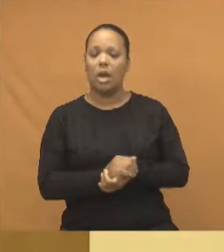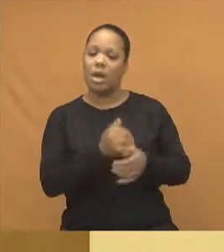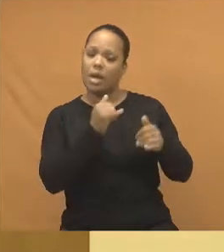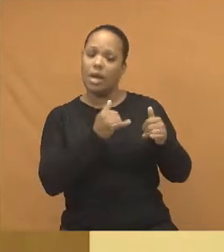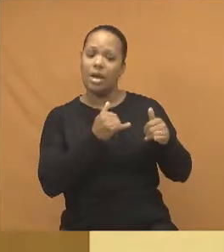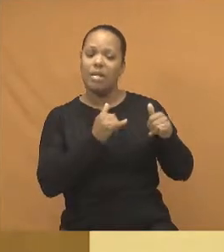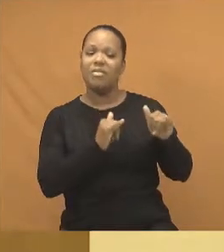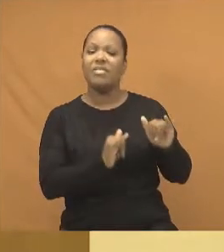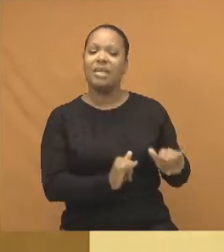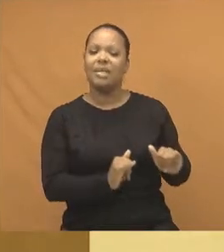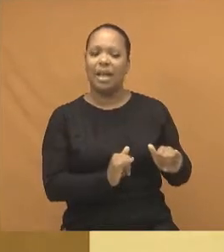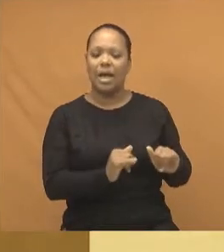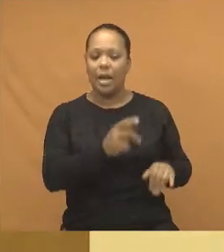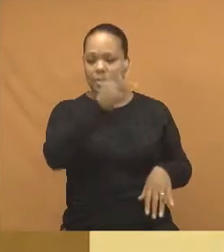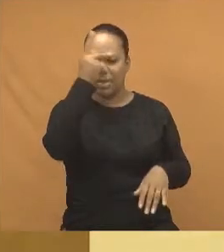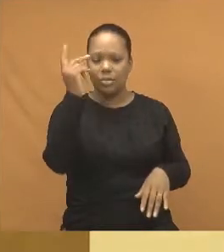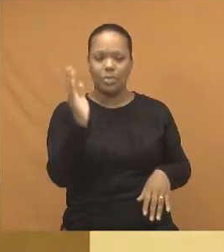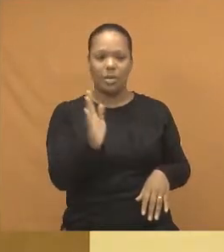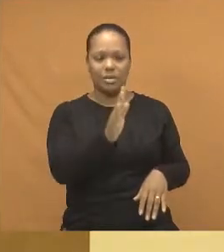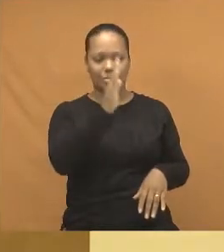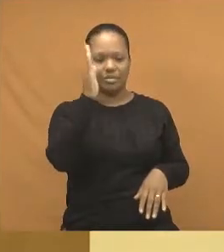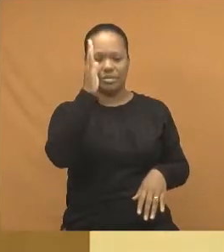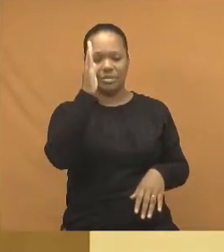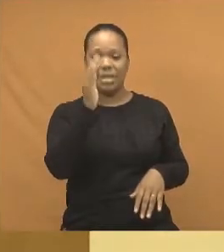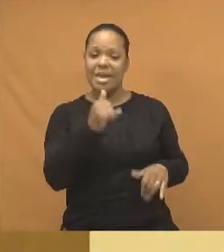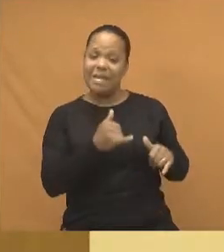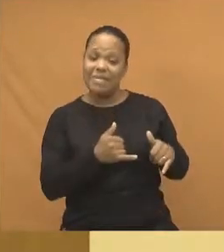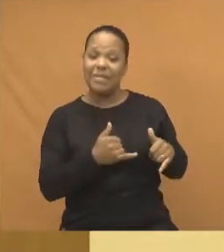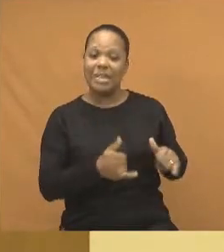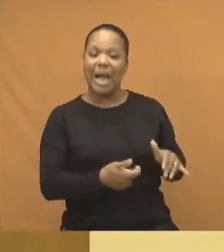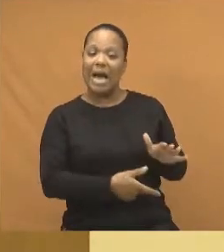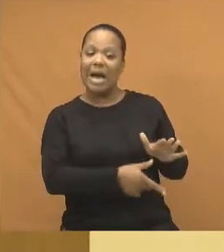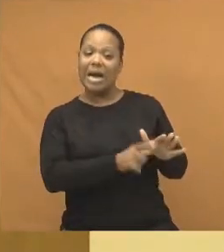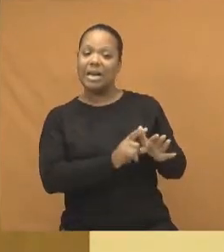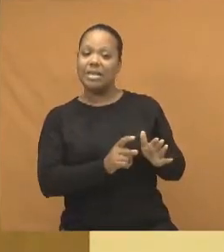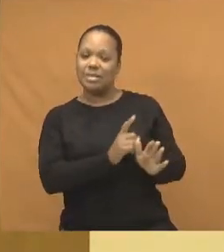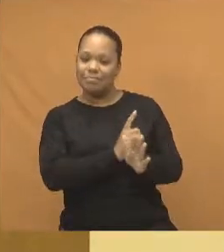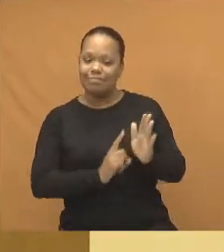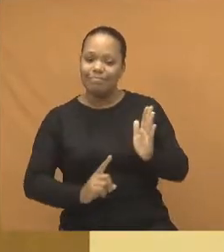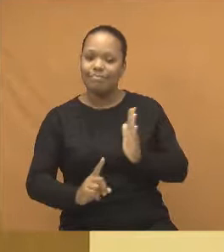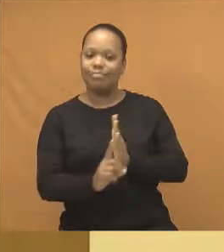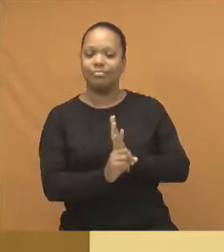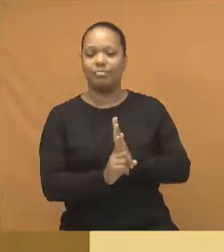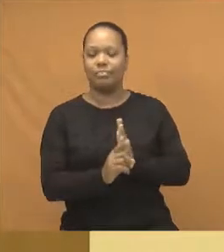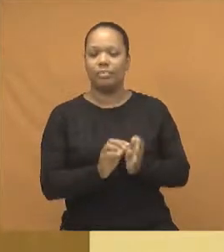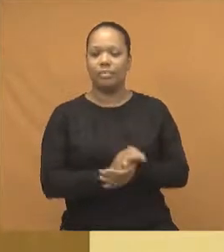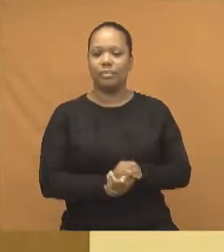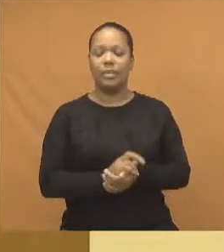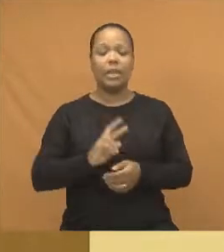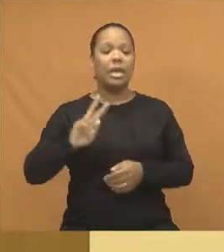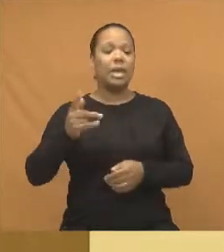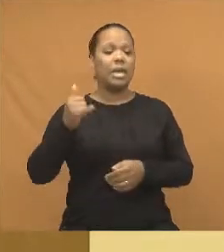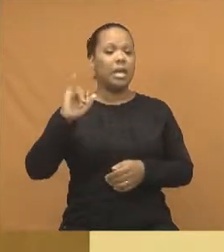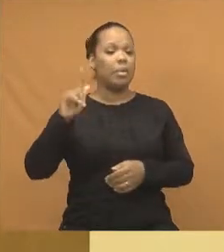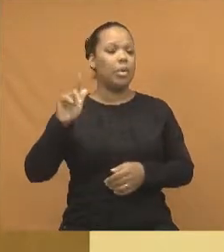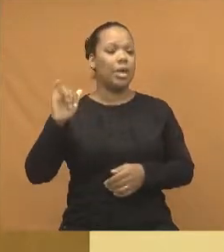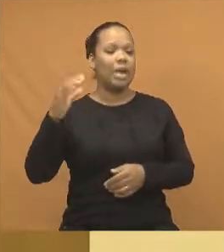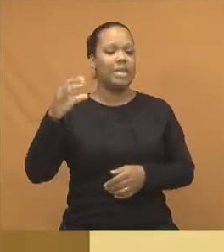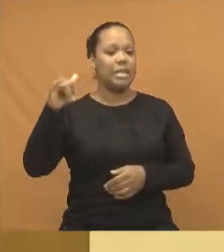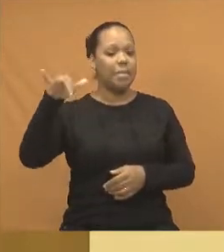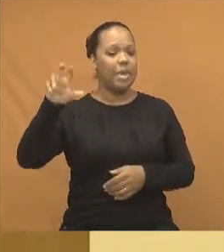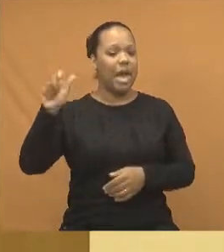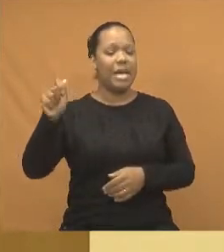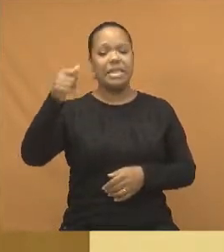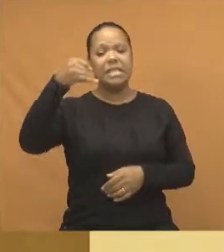a descompensação da diabetes. É para isso. A hipoglicemia, por conta de que, se